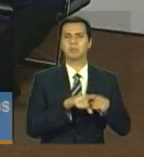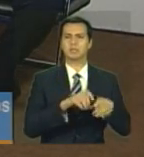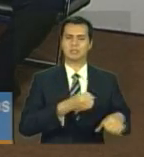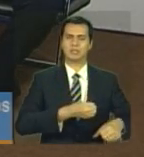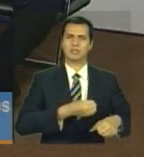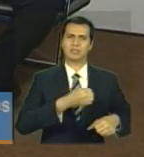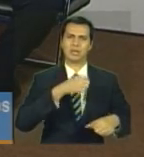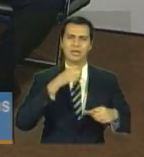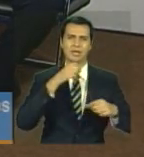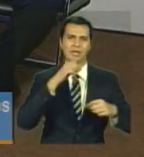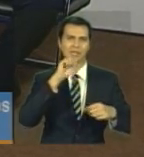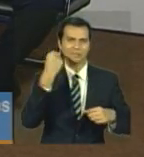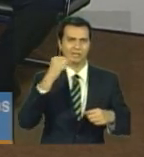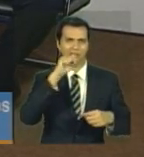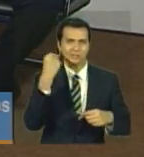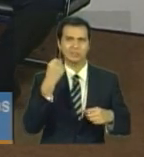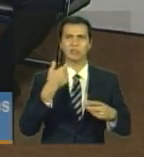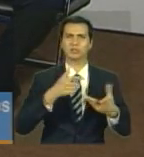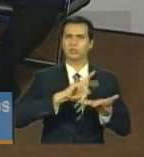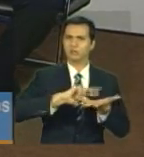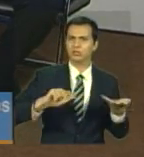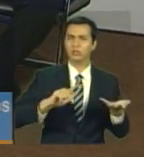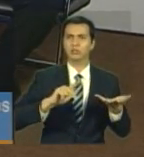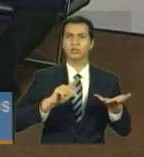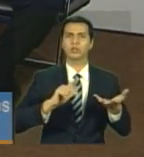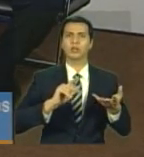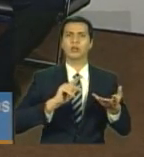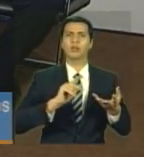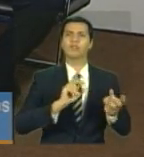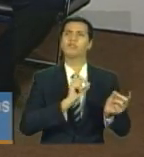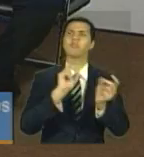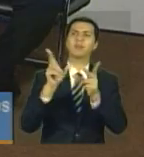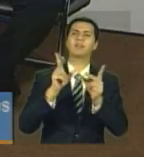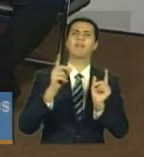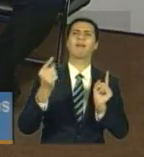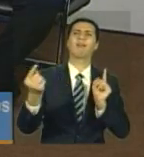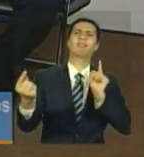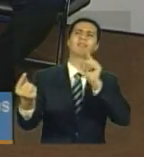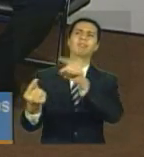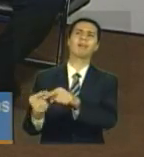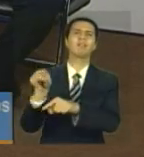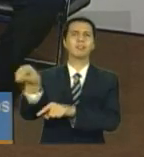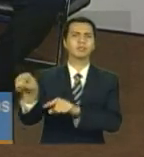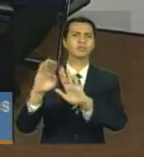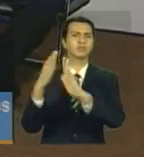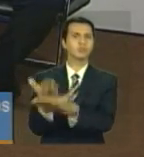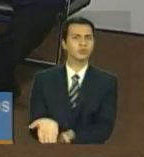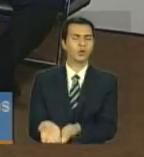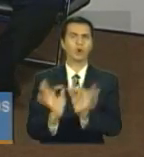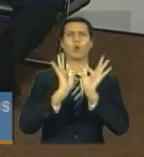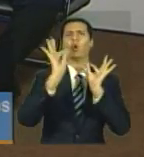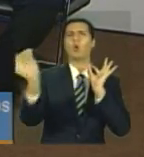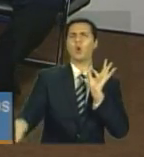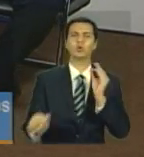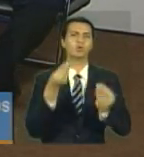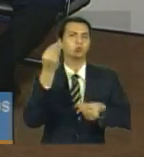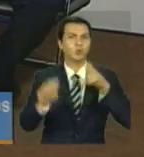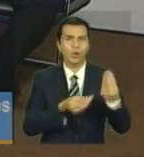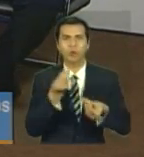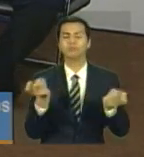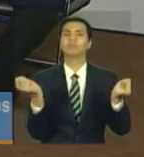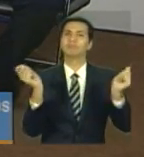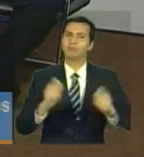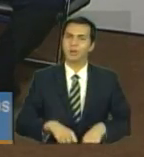né? Muitas vezes a produção pode estar ao lado, né? Evitando todo esse transtorno que é levar esse produto para chegar. Encarecimento,